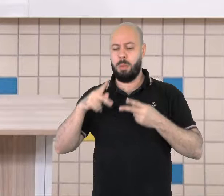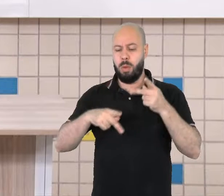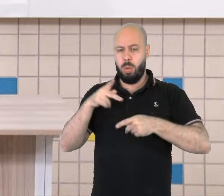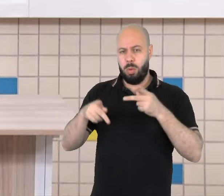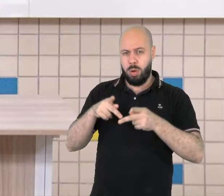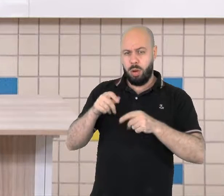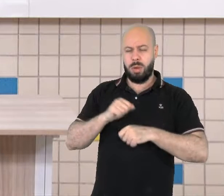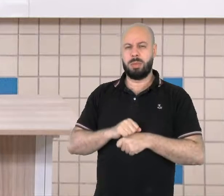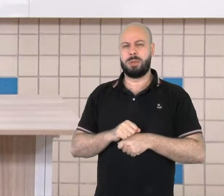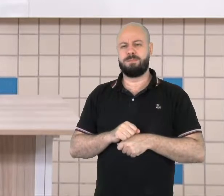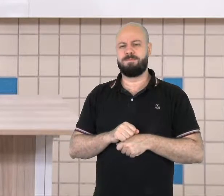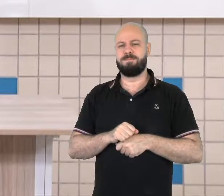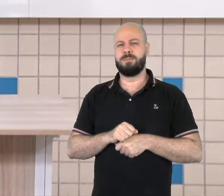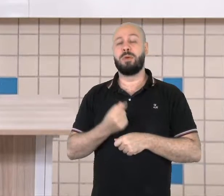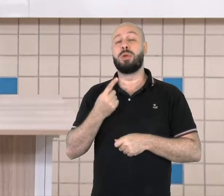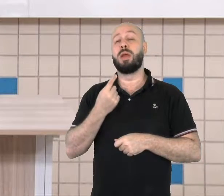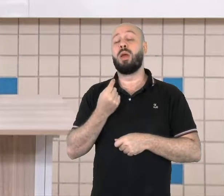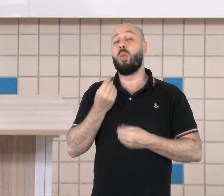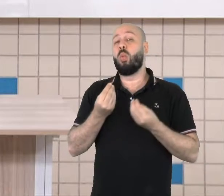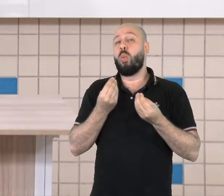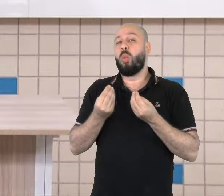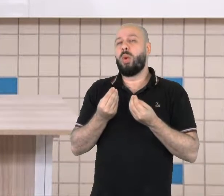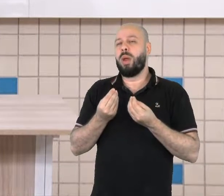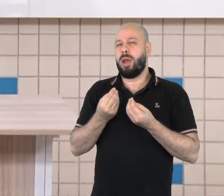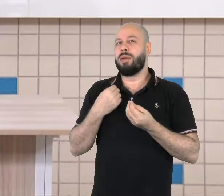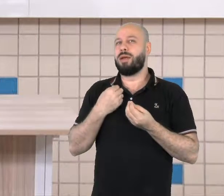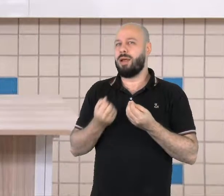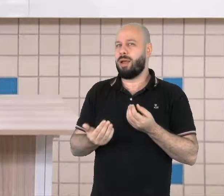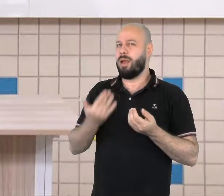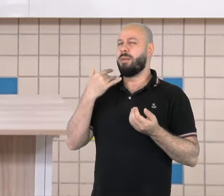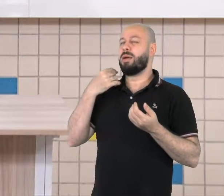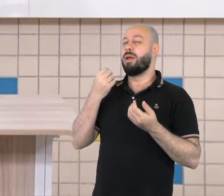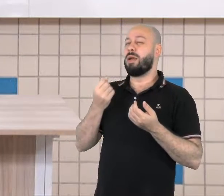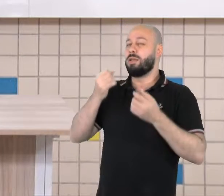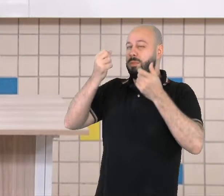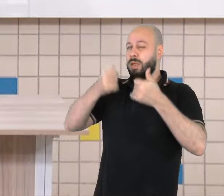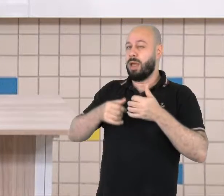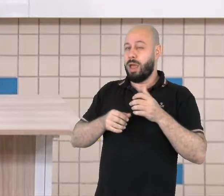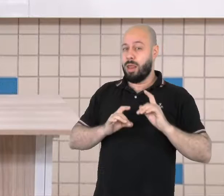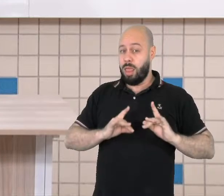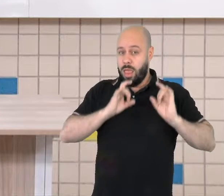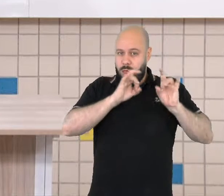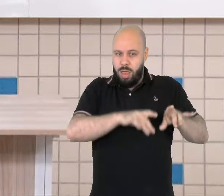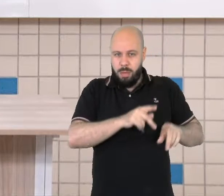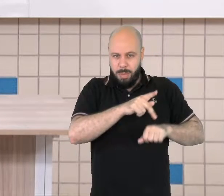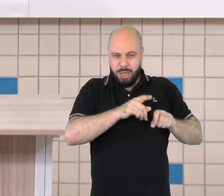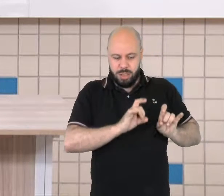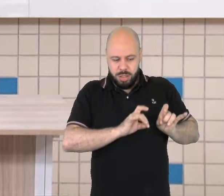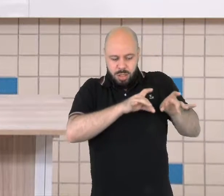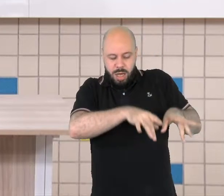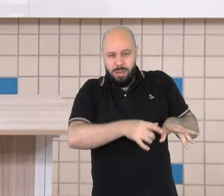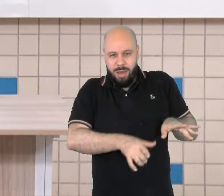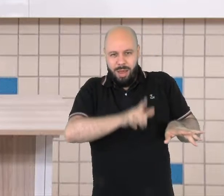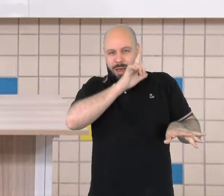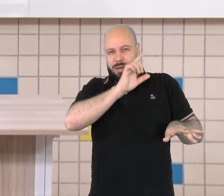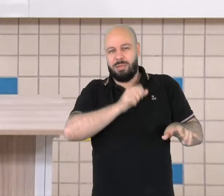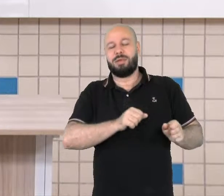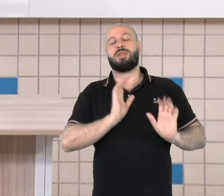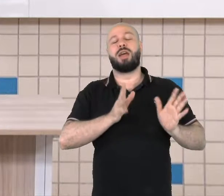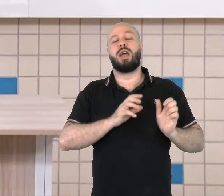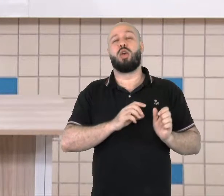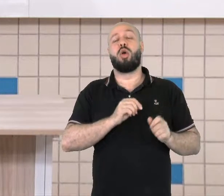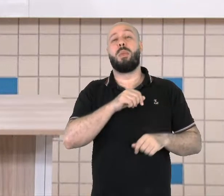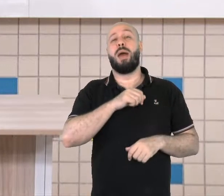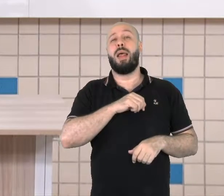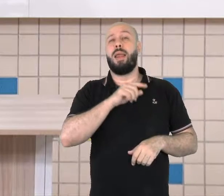populacional, de população, é o que eu já falei para vocês lá na Austrália, na aula passada, né? A Austrália ela foi uma colônia